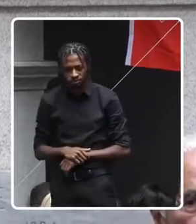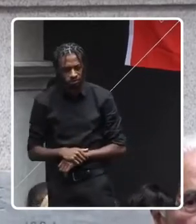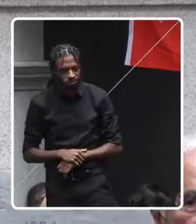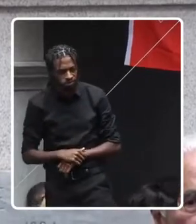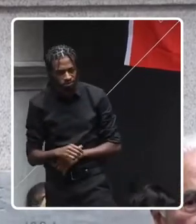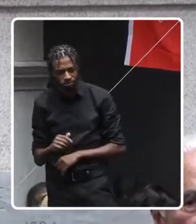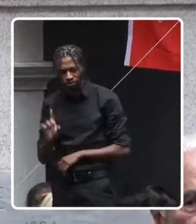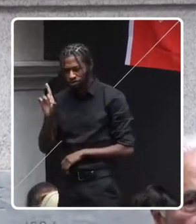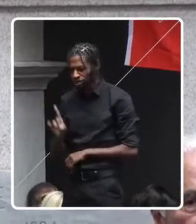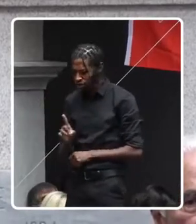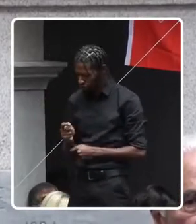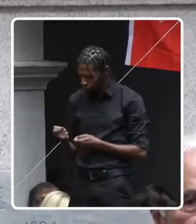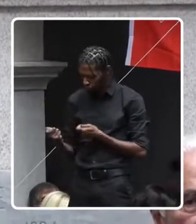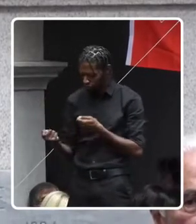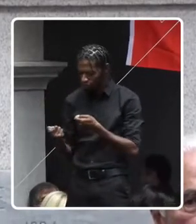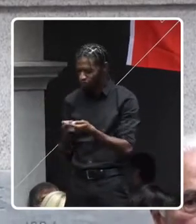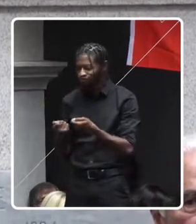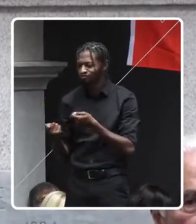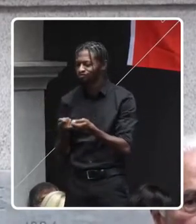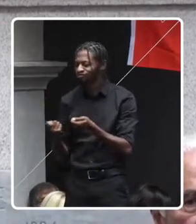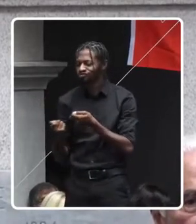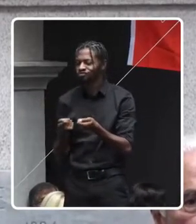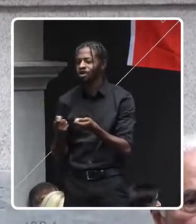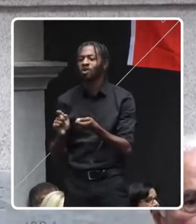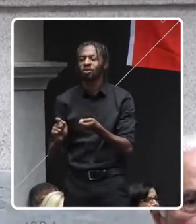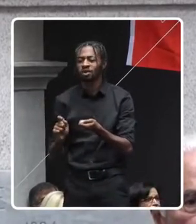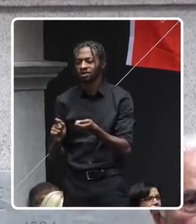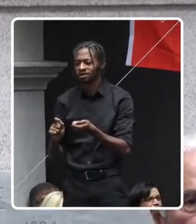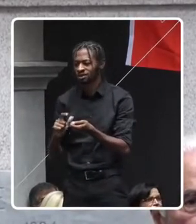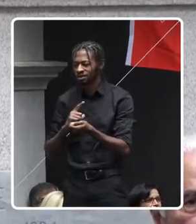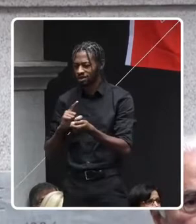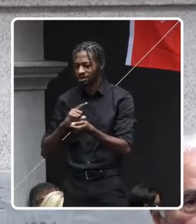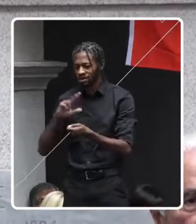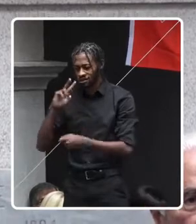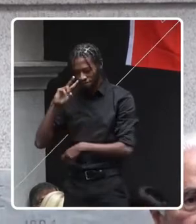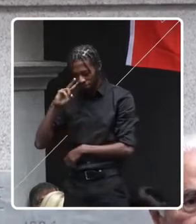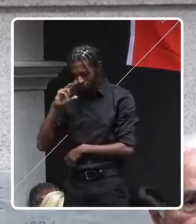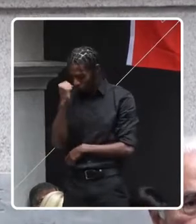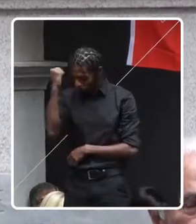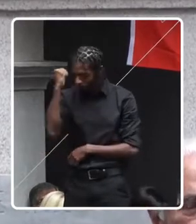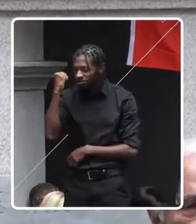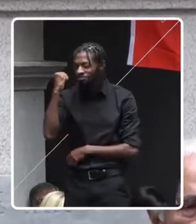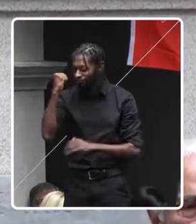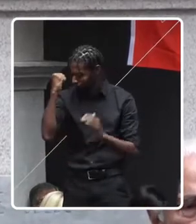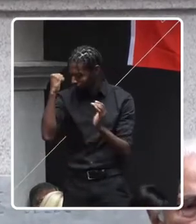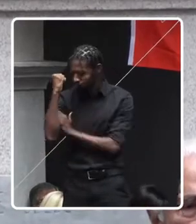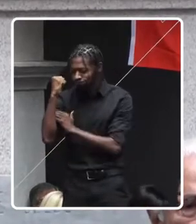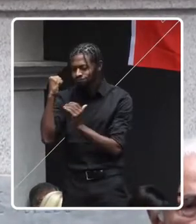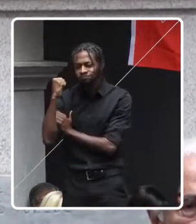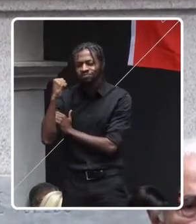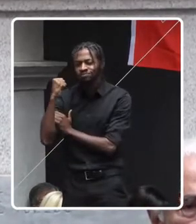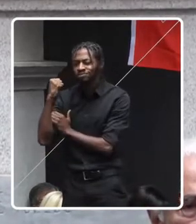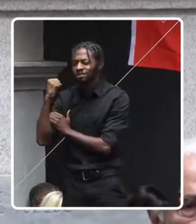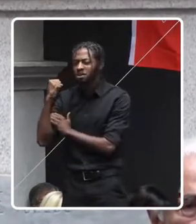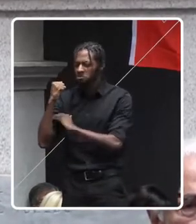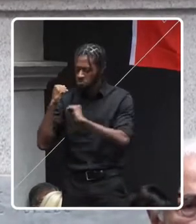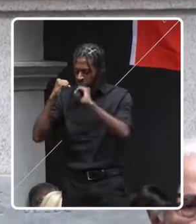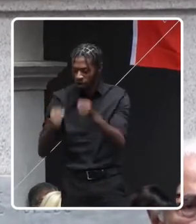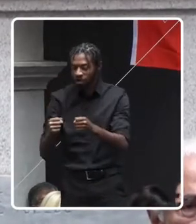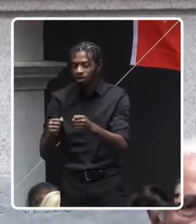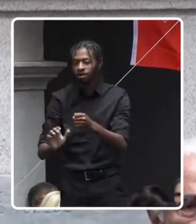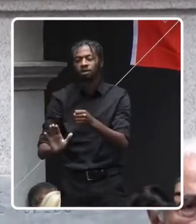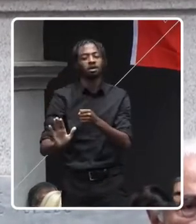controla e dosa o uso da força. A única força que pode